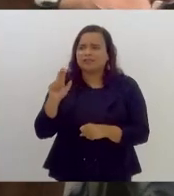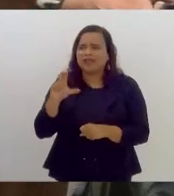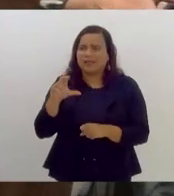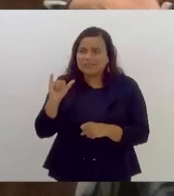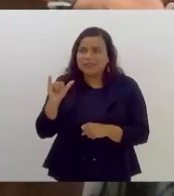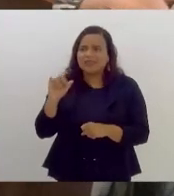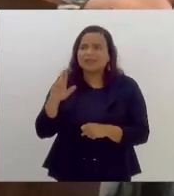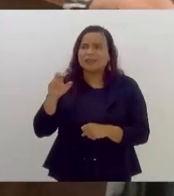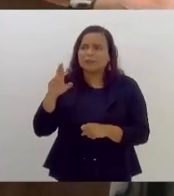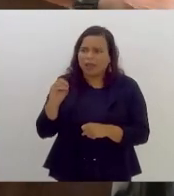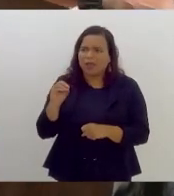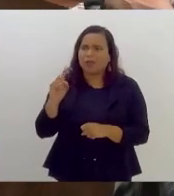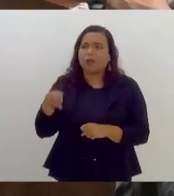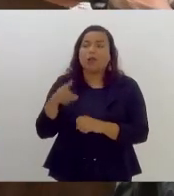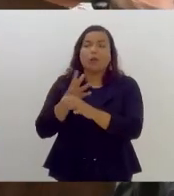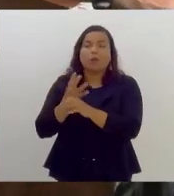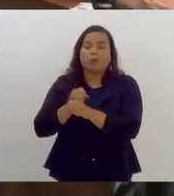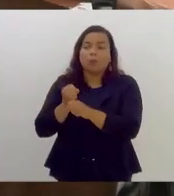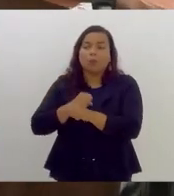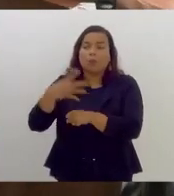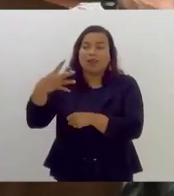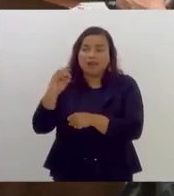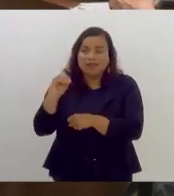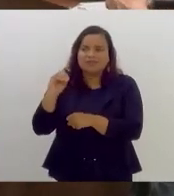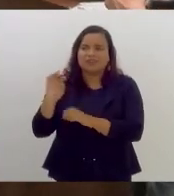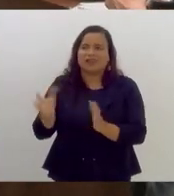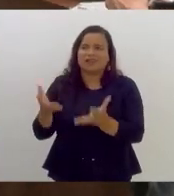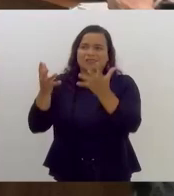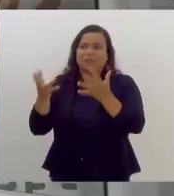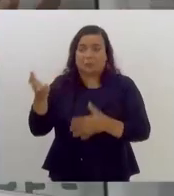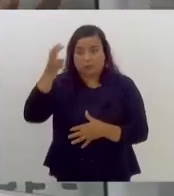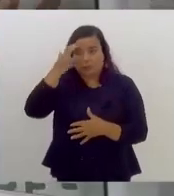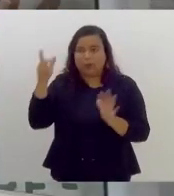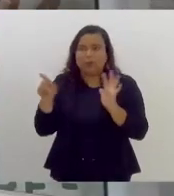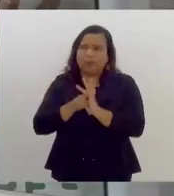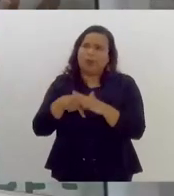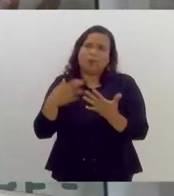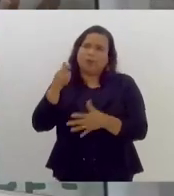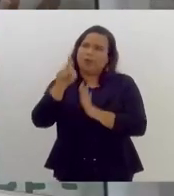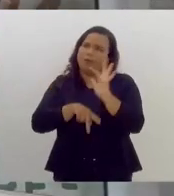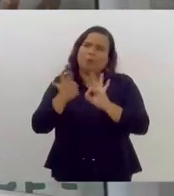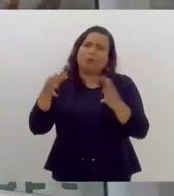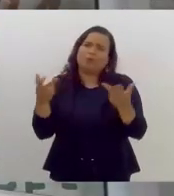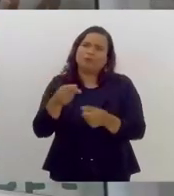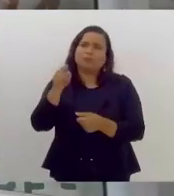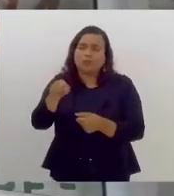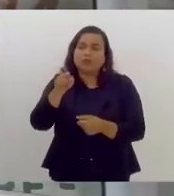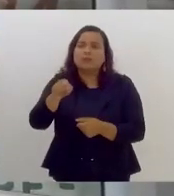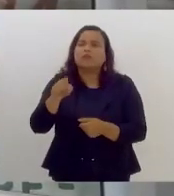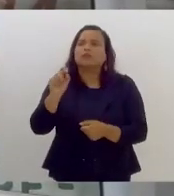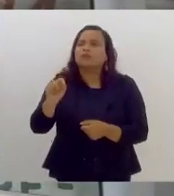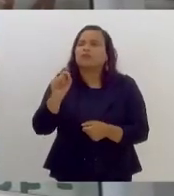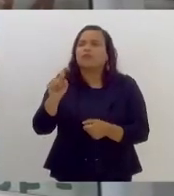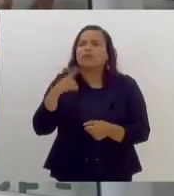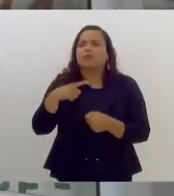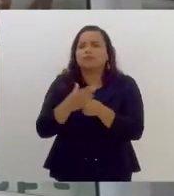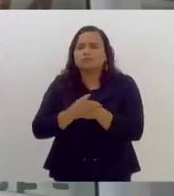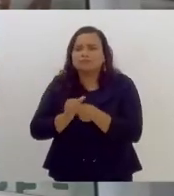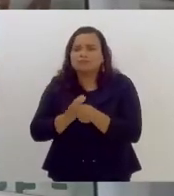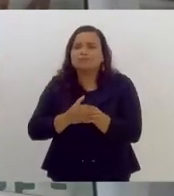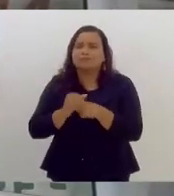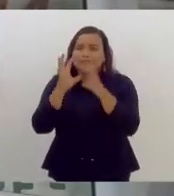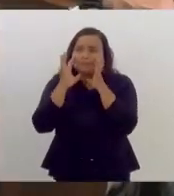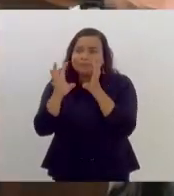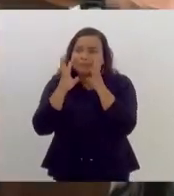são 40 anos de animação cultural, e esse projeto, na verdade, André, é um alento importante